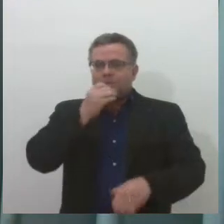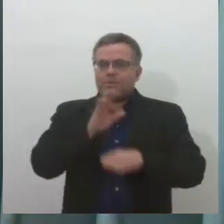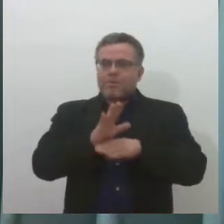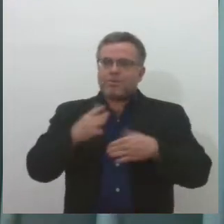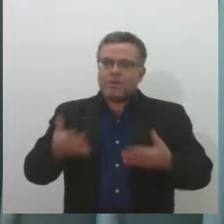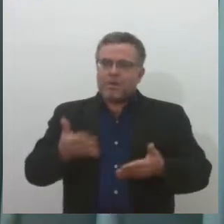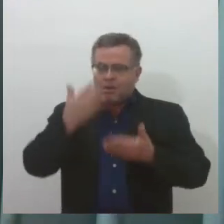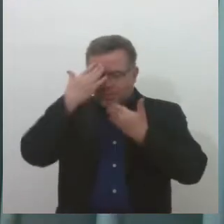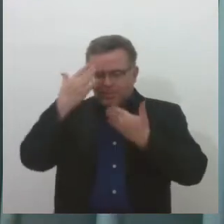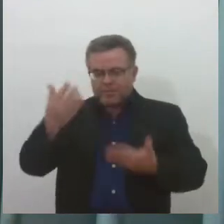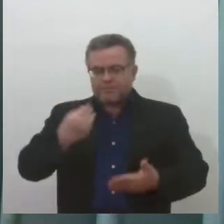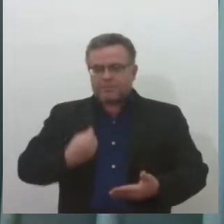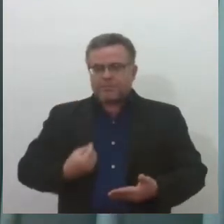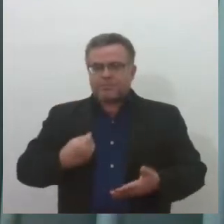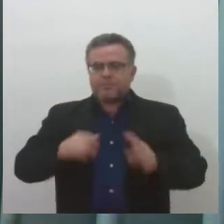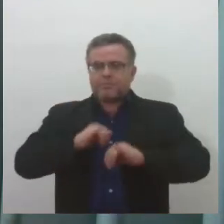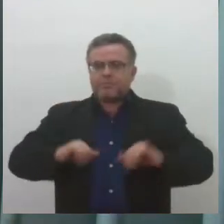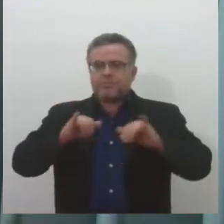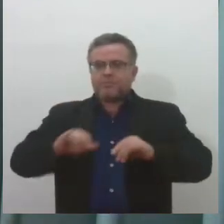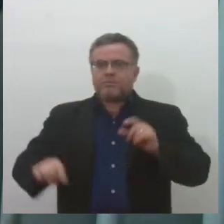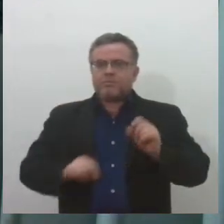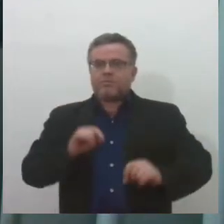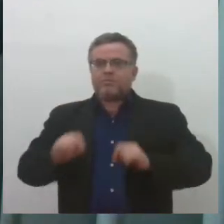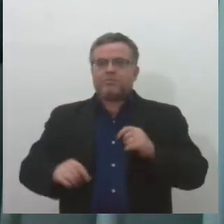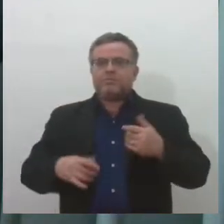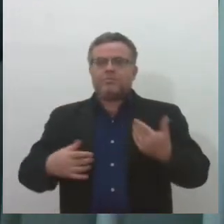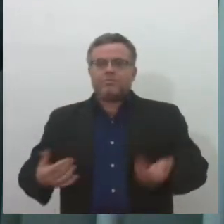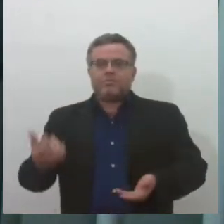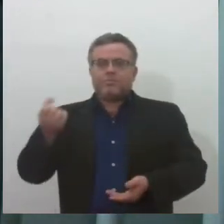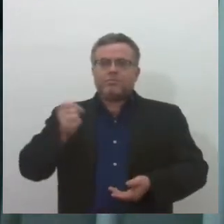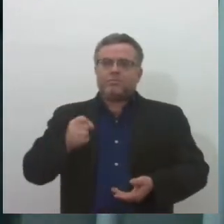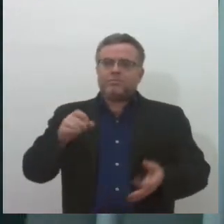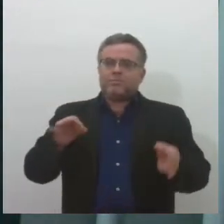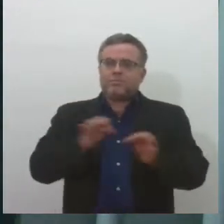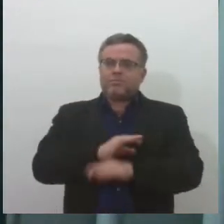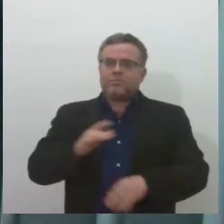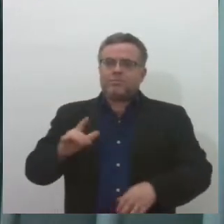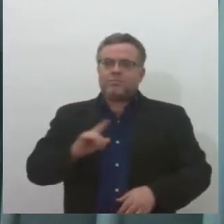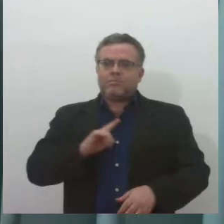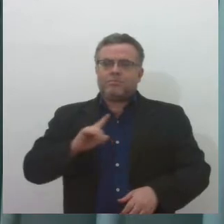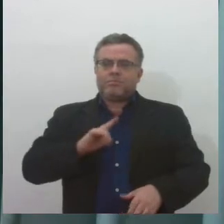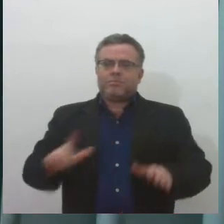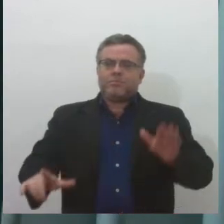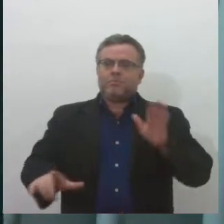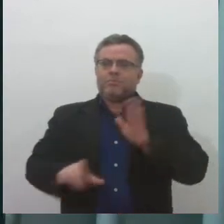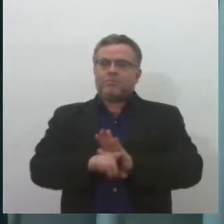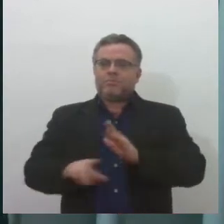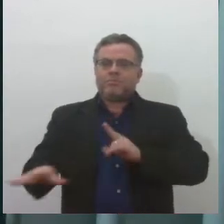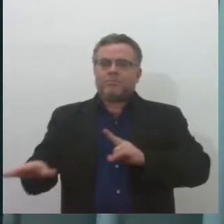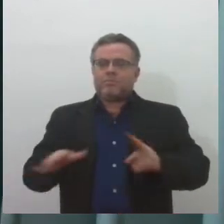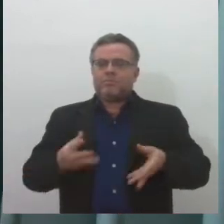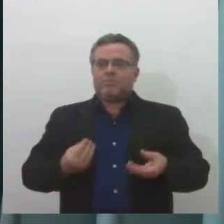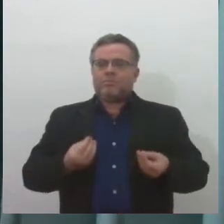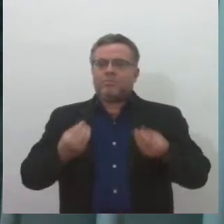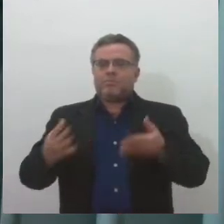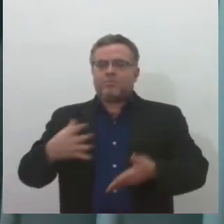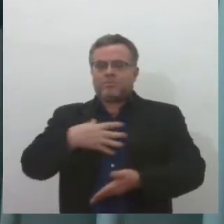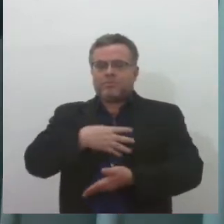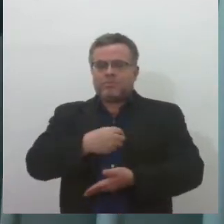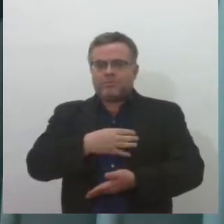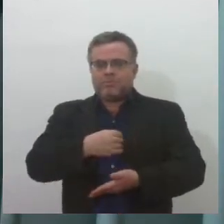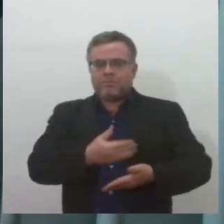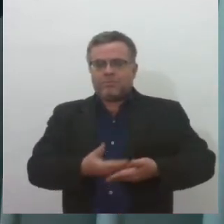Muito obrigado pela participação e pelas informações o estado de Sergipe possui uma lei que institui a semana da doação do leite humano